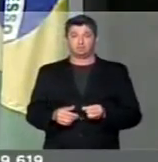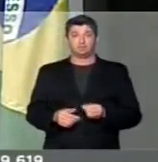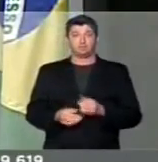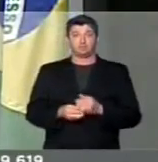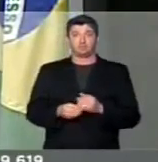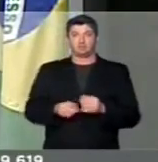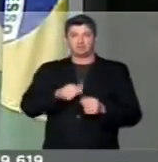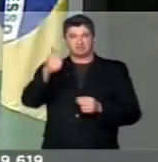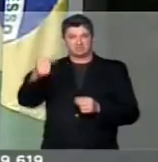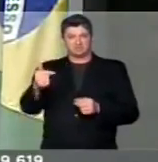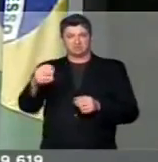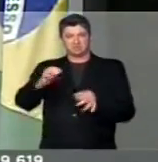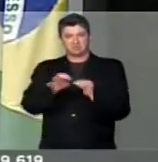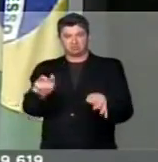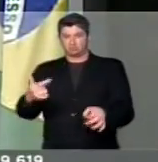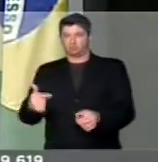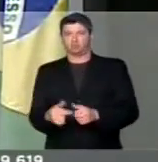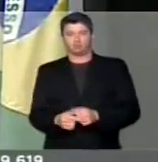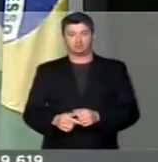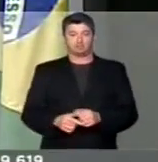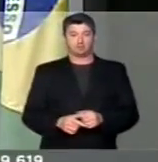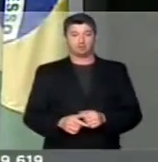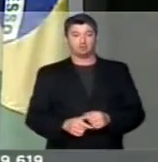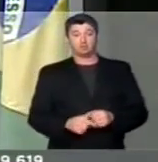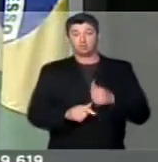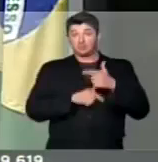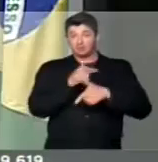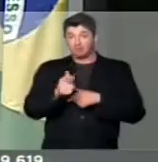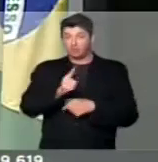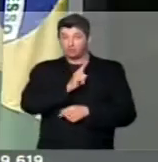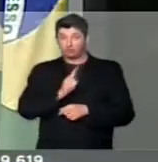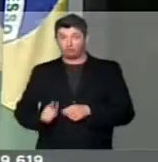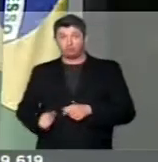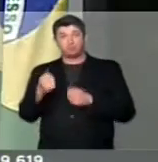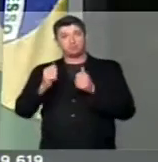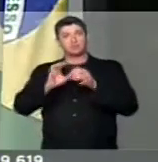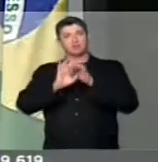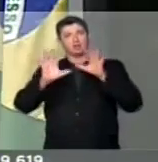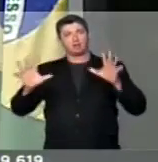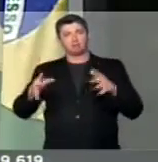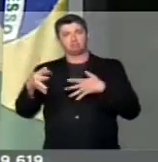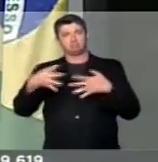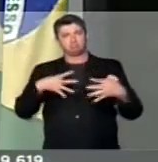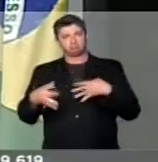é secundário. No exercício do governo é preciso ter desprendimento.